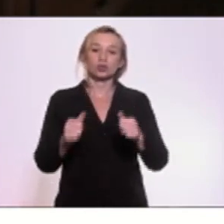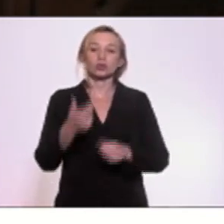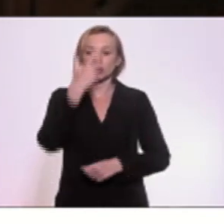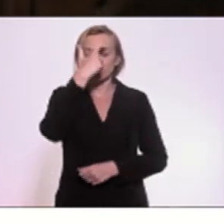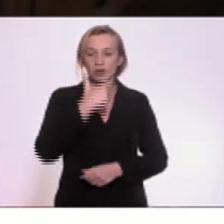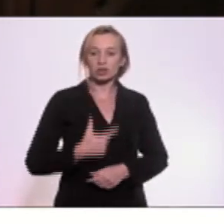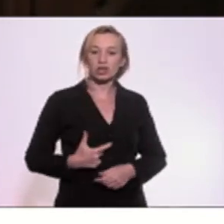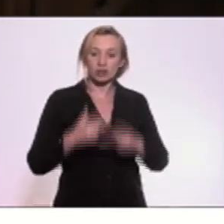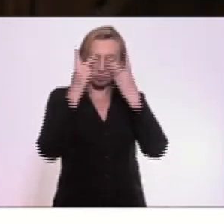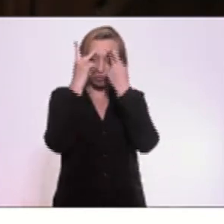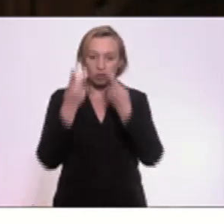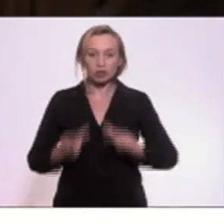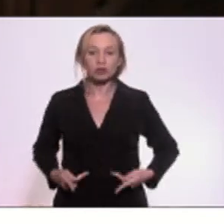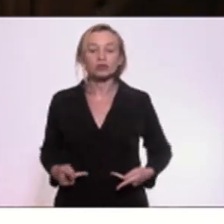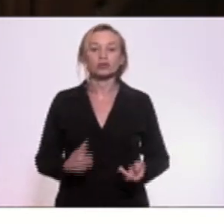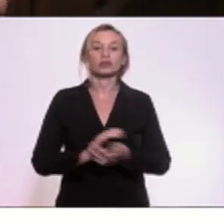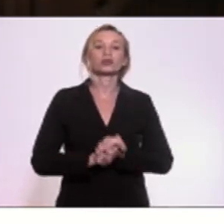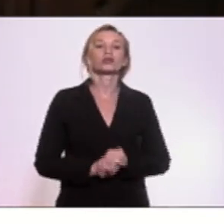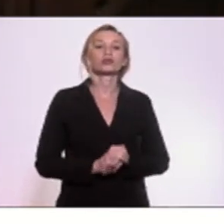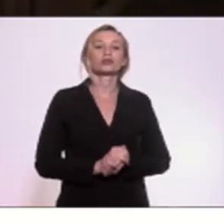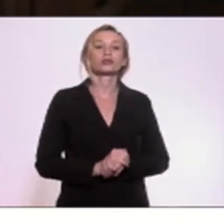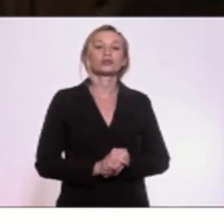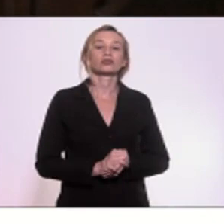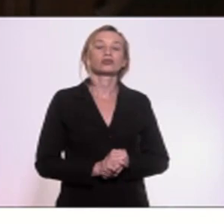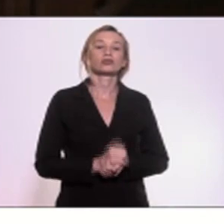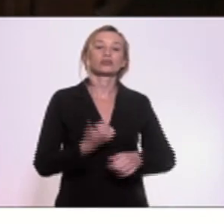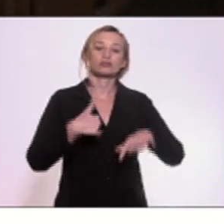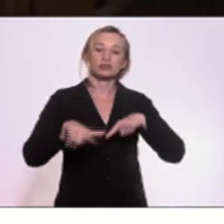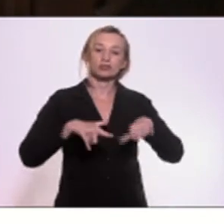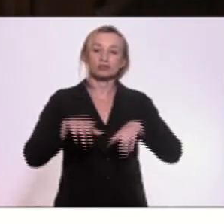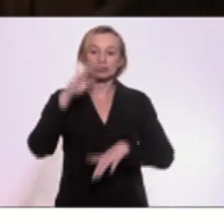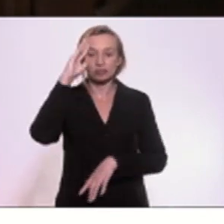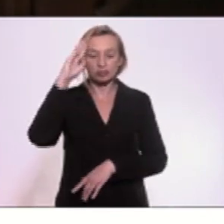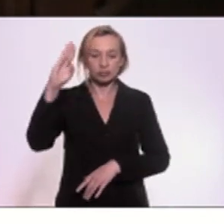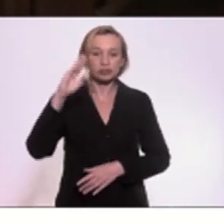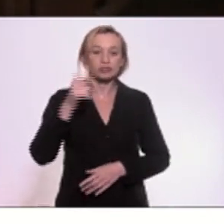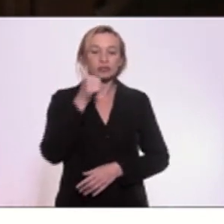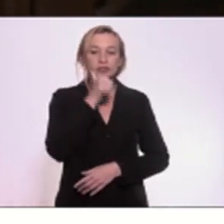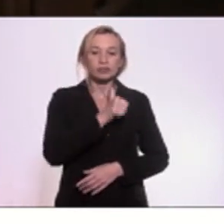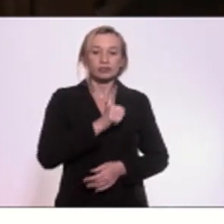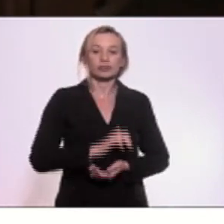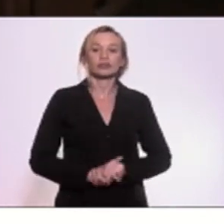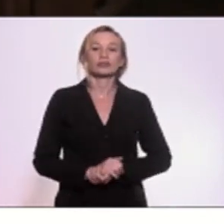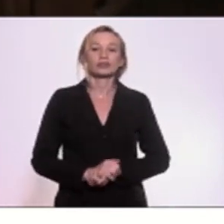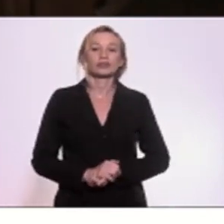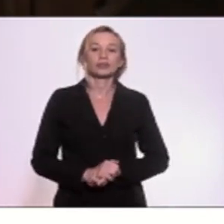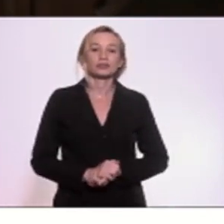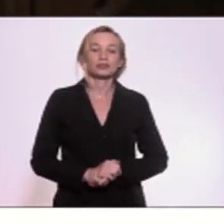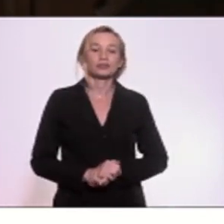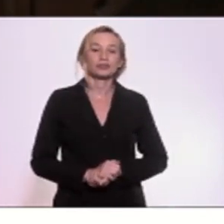seres, o papel fundamental da mulher,